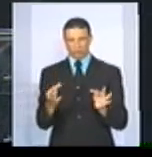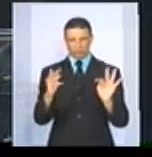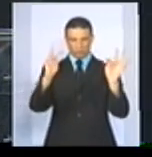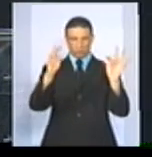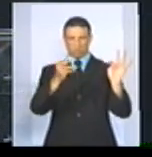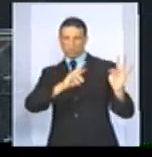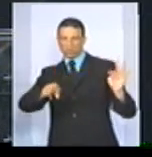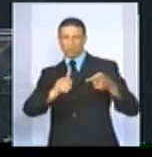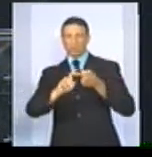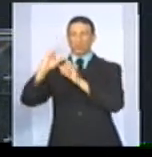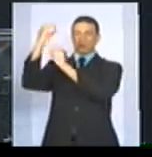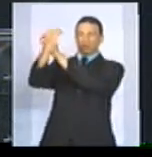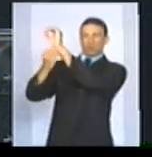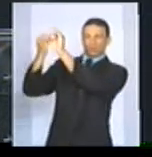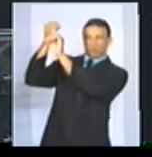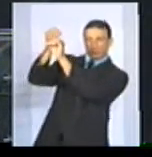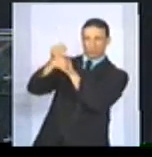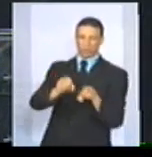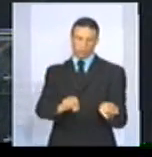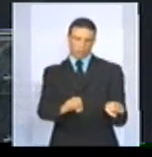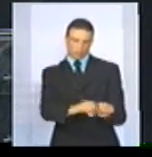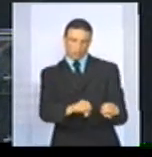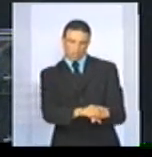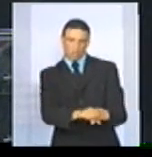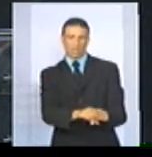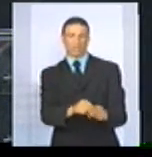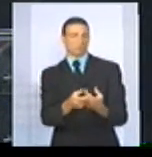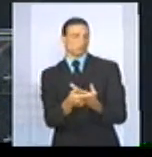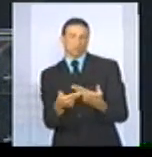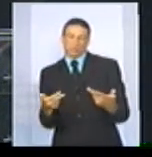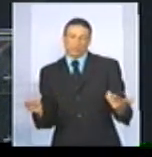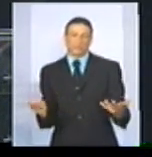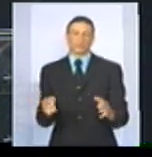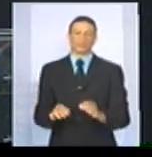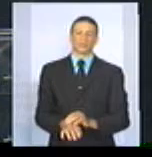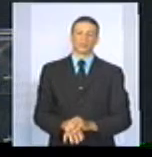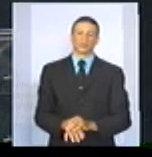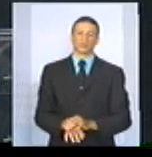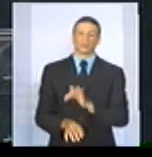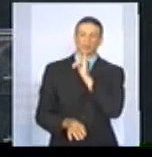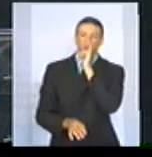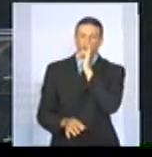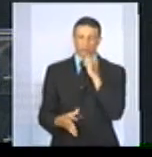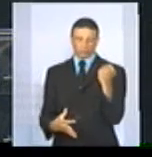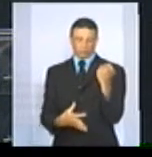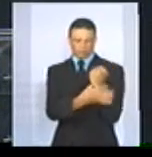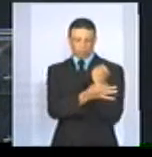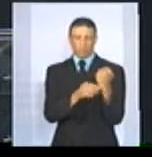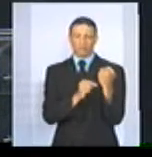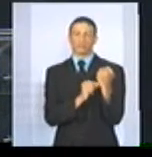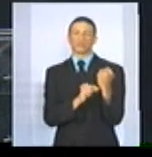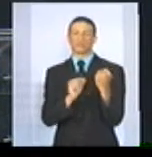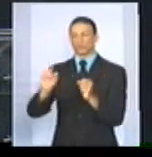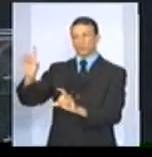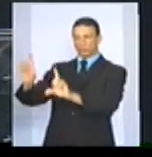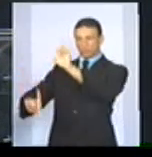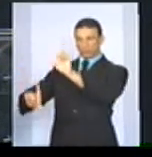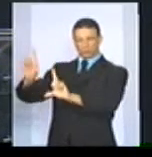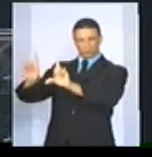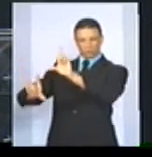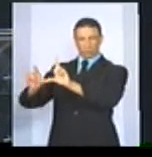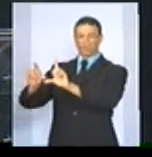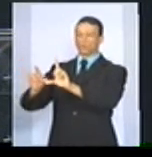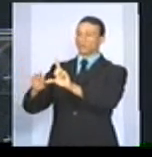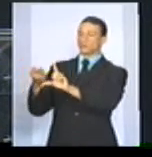pelo satélite, por cabo. E o propósito dessa obrigatoriedade é assegurar que os conteúdos em português, os conteúdos